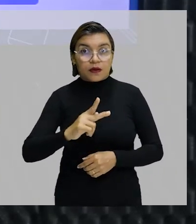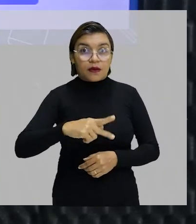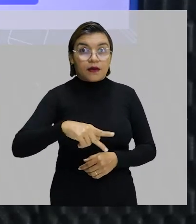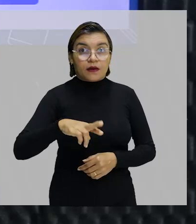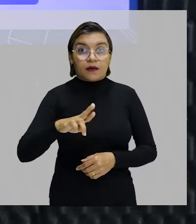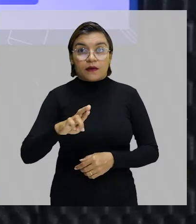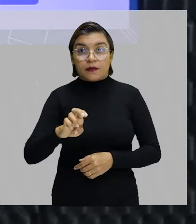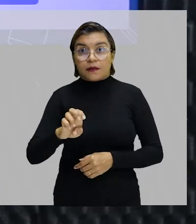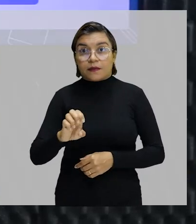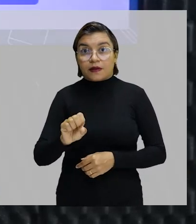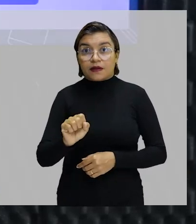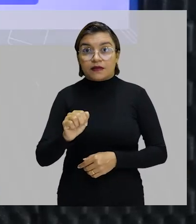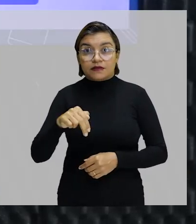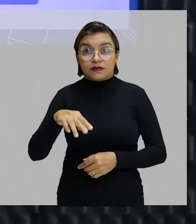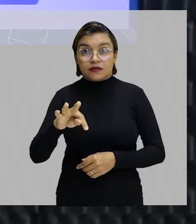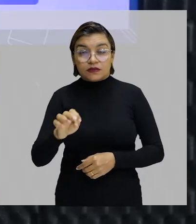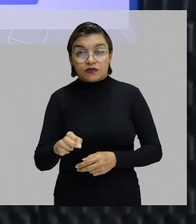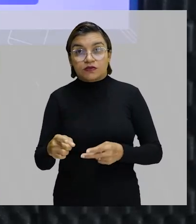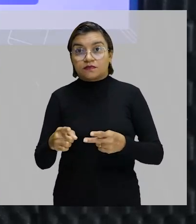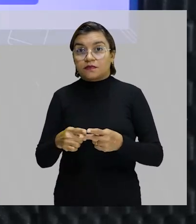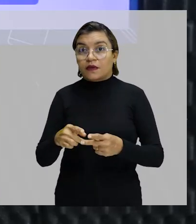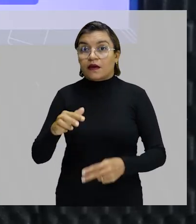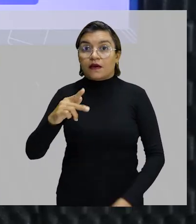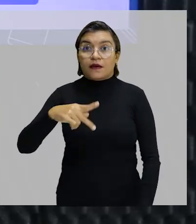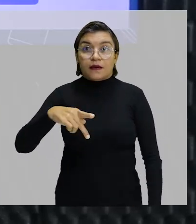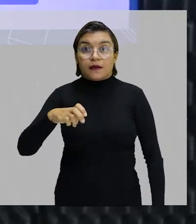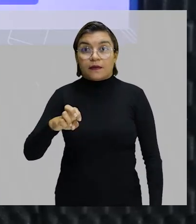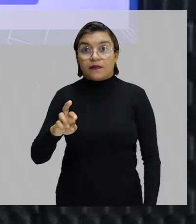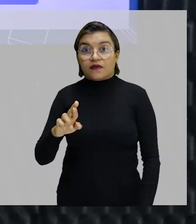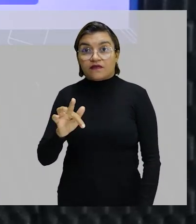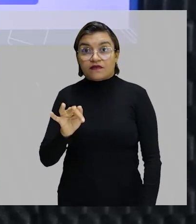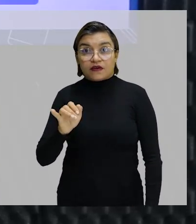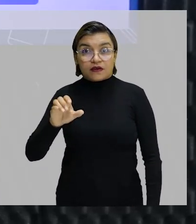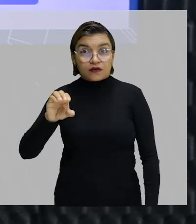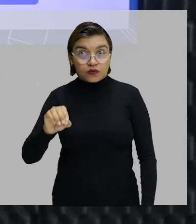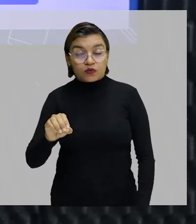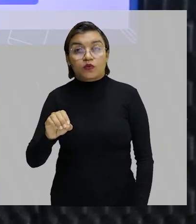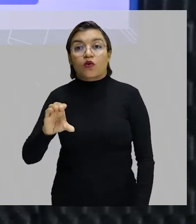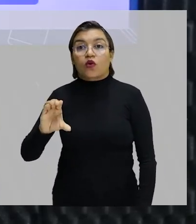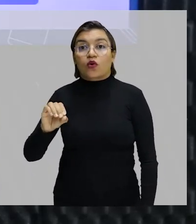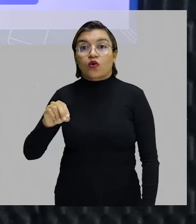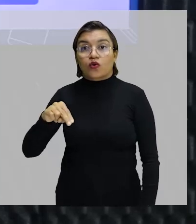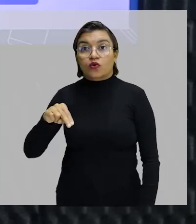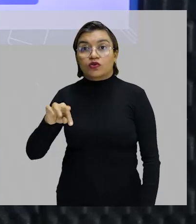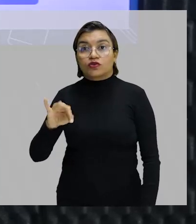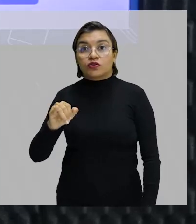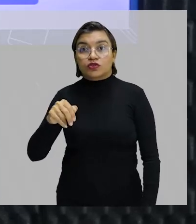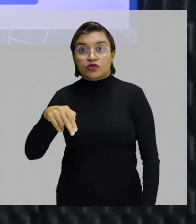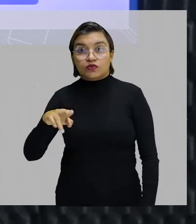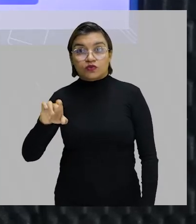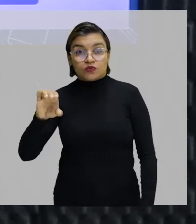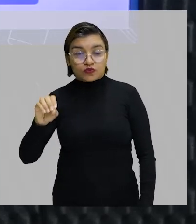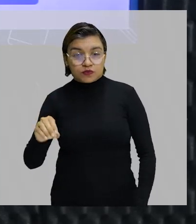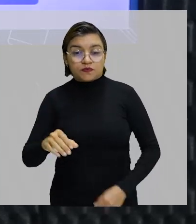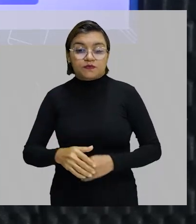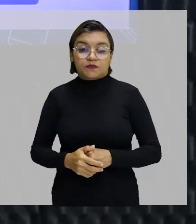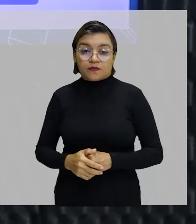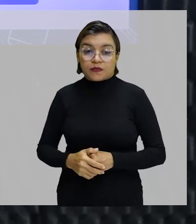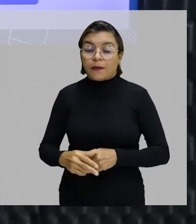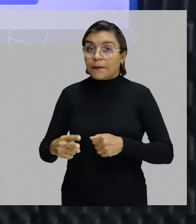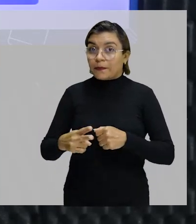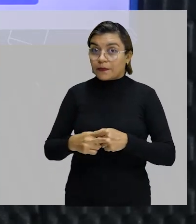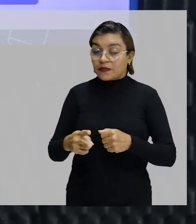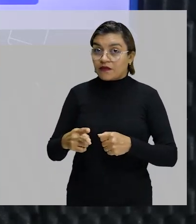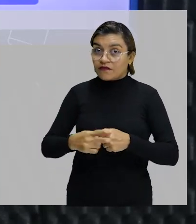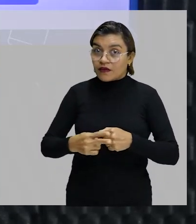perfeito, contínuo. Então, eu tenho 3 verbos, um verbo para representar cada uma dessas palavrinhas. Primeiro verbo auxiliar é o verbo